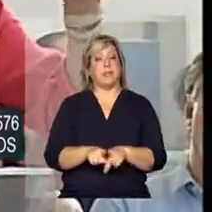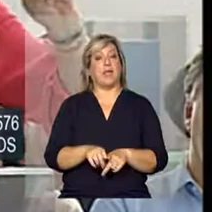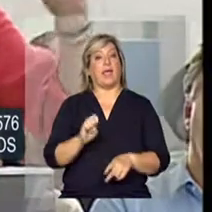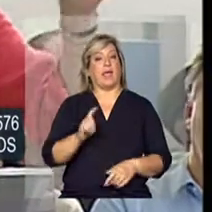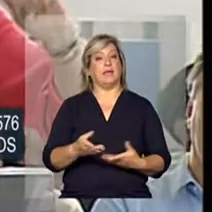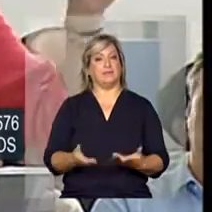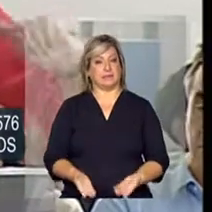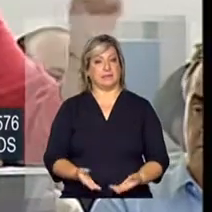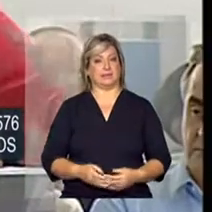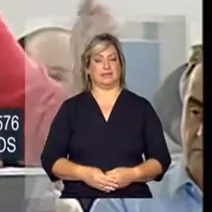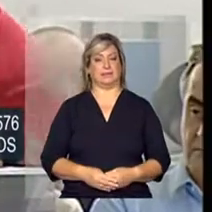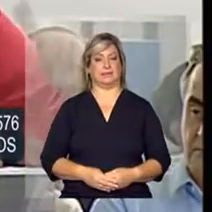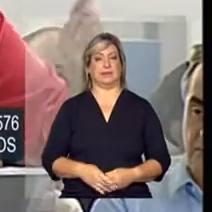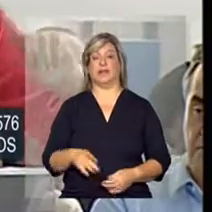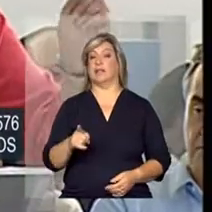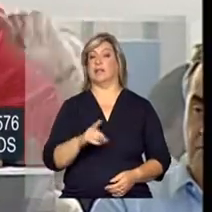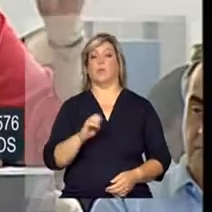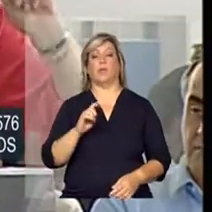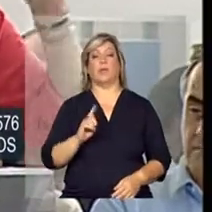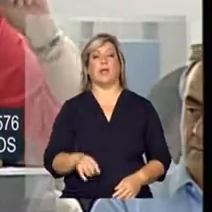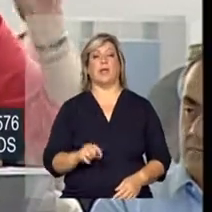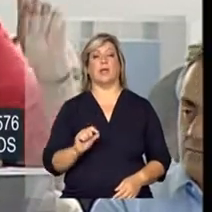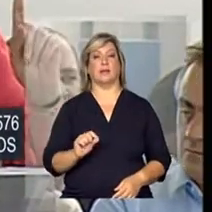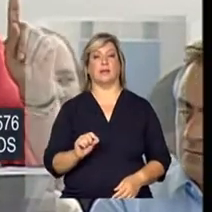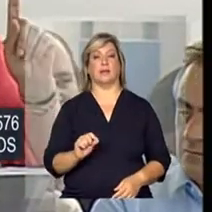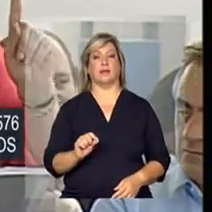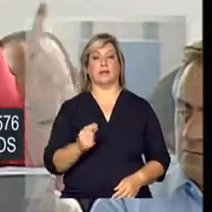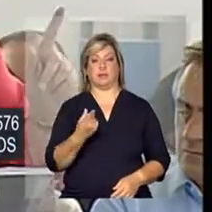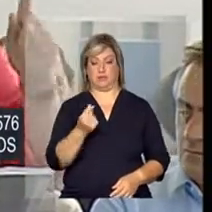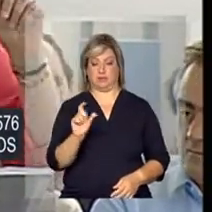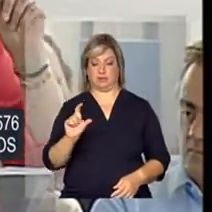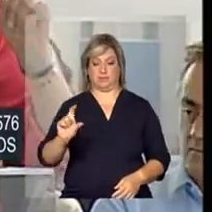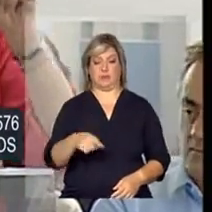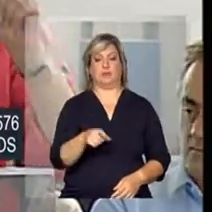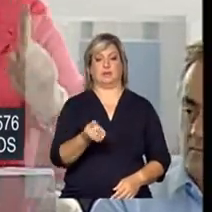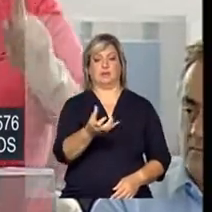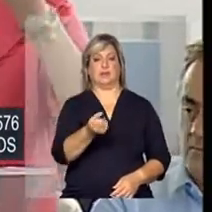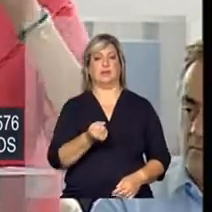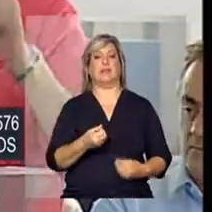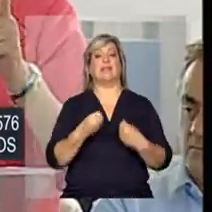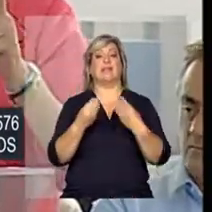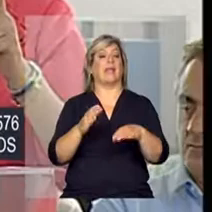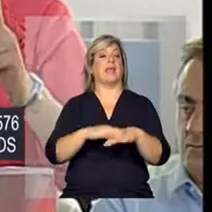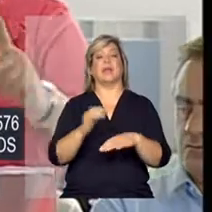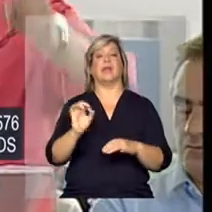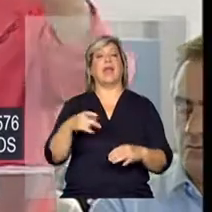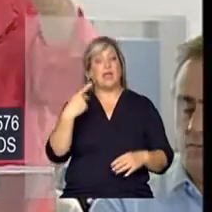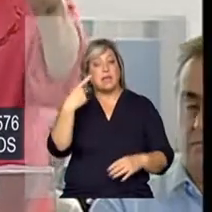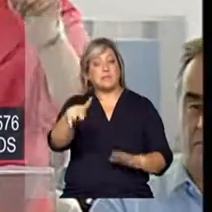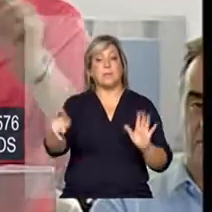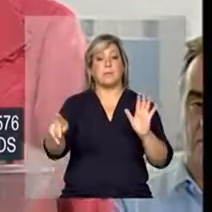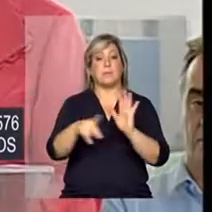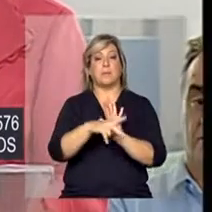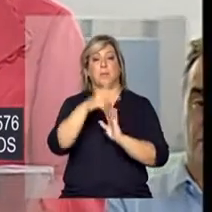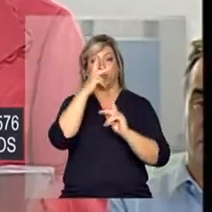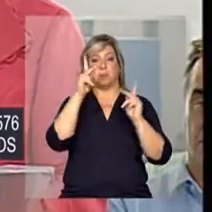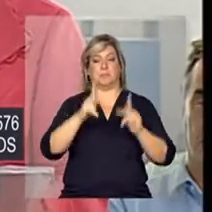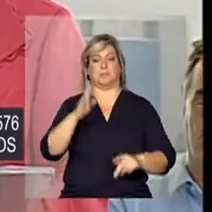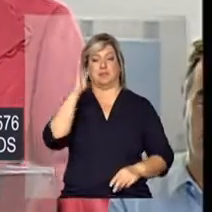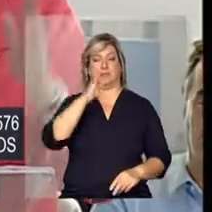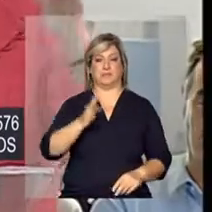é benefício dado por ninguém, é benefício do povo brasileiro para o povo